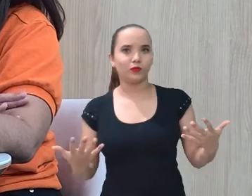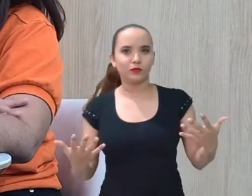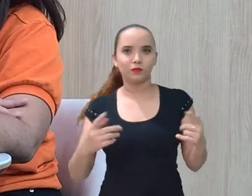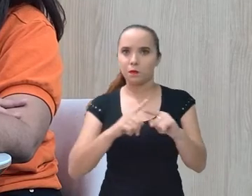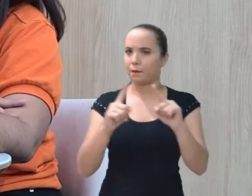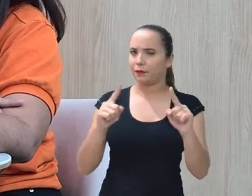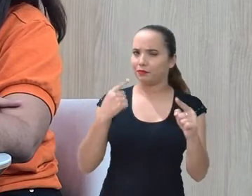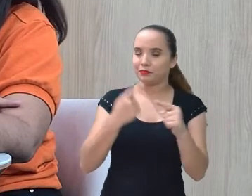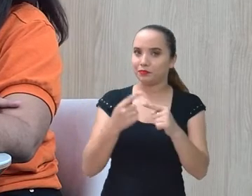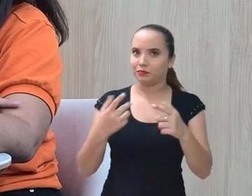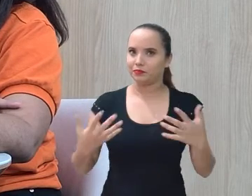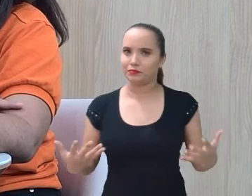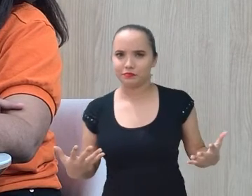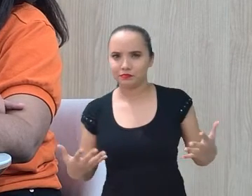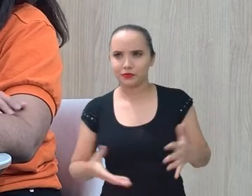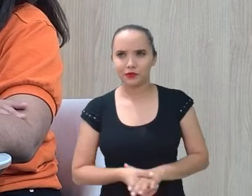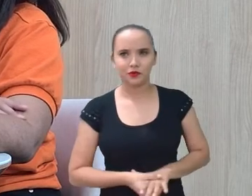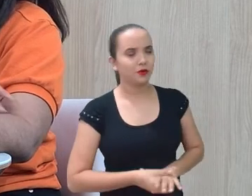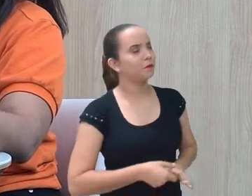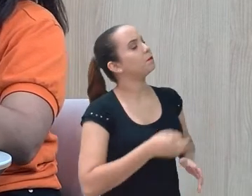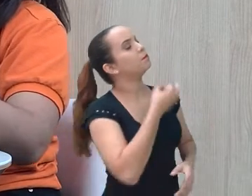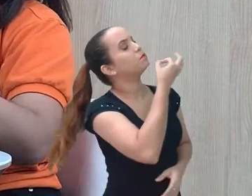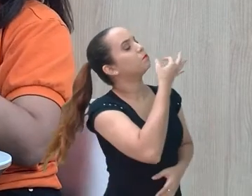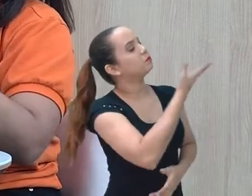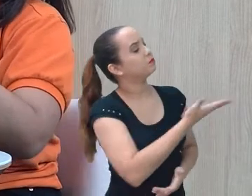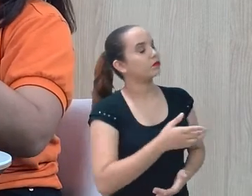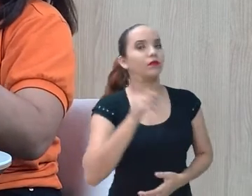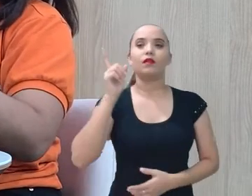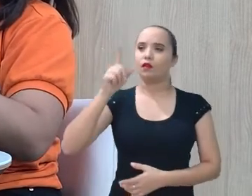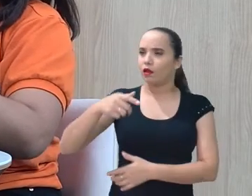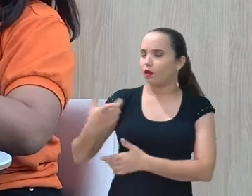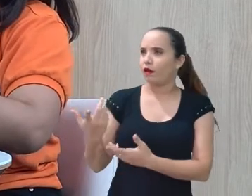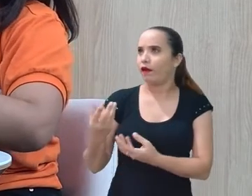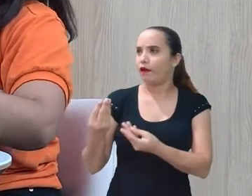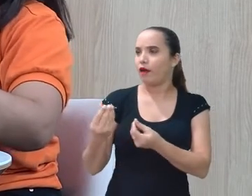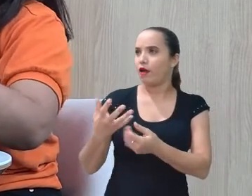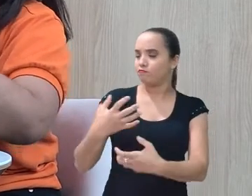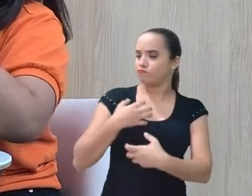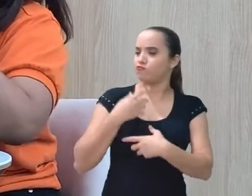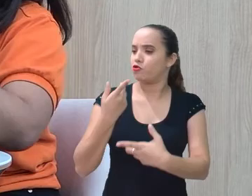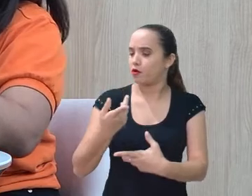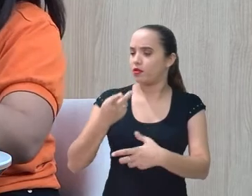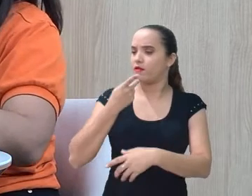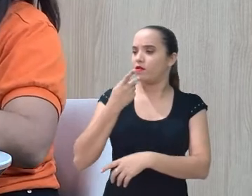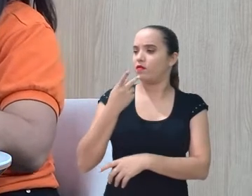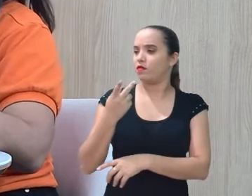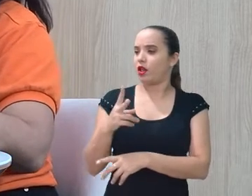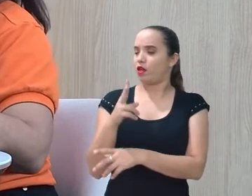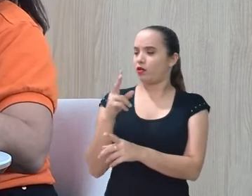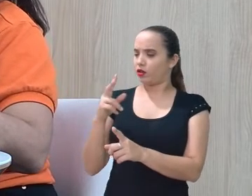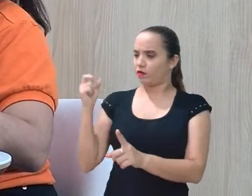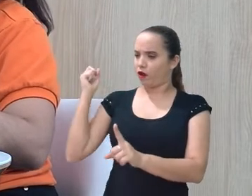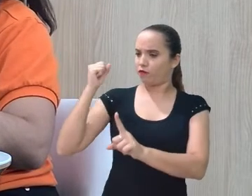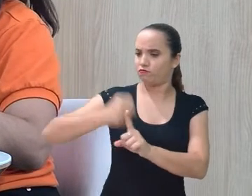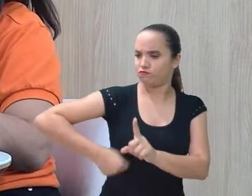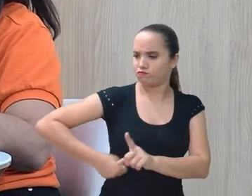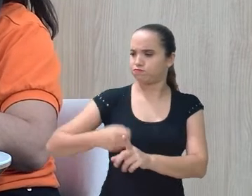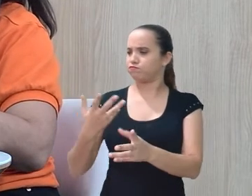forma de dar um feedback, né? De se vingar, talvez. Se vingar.